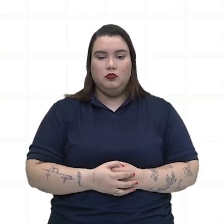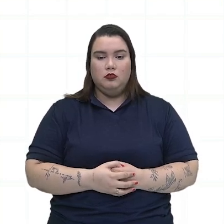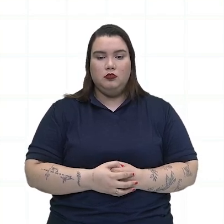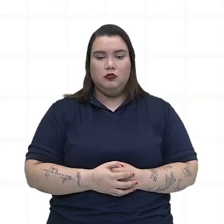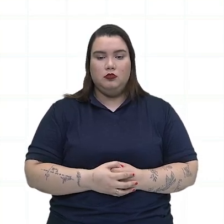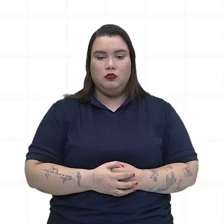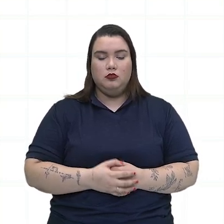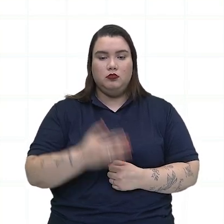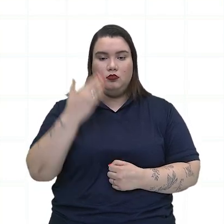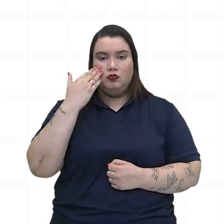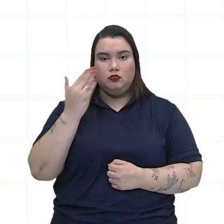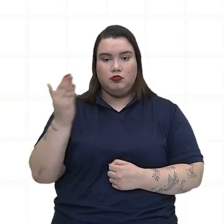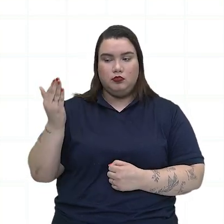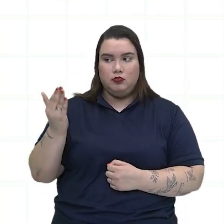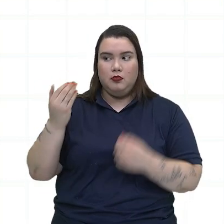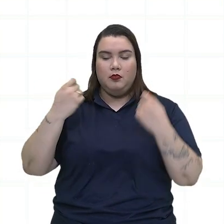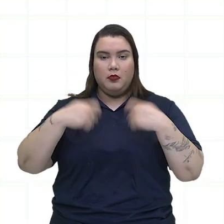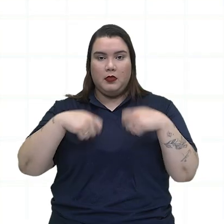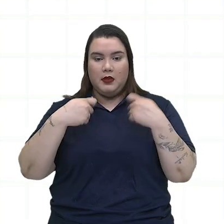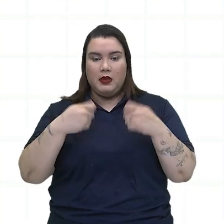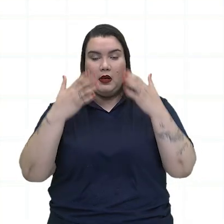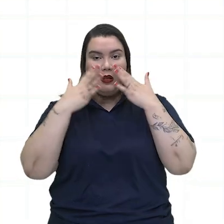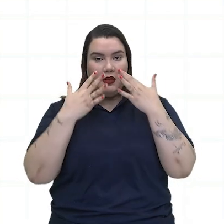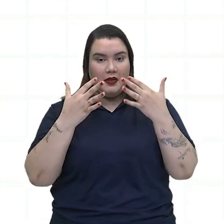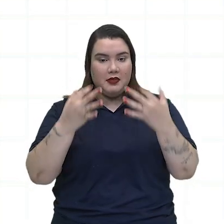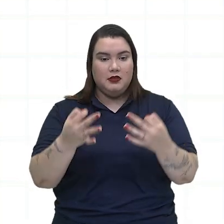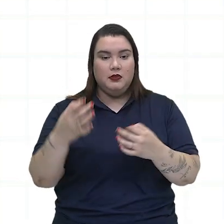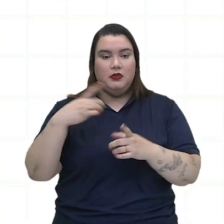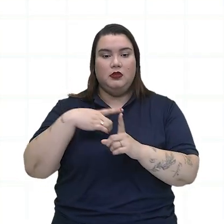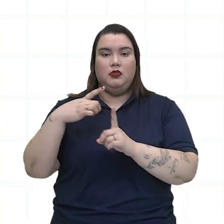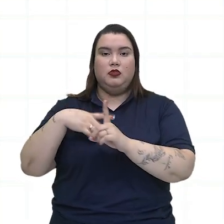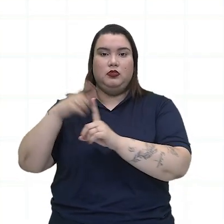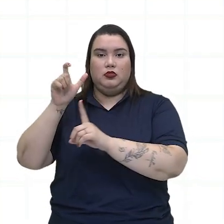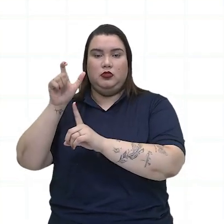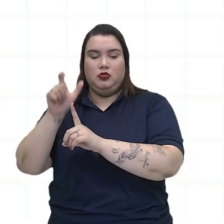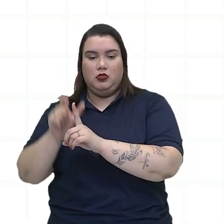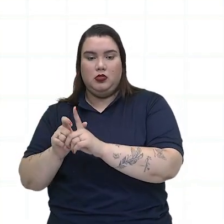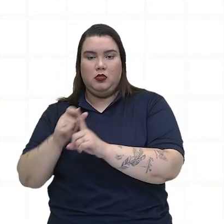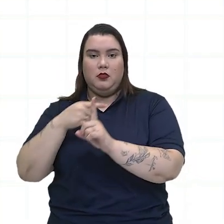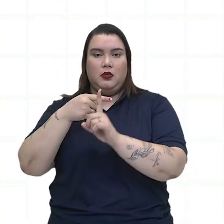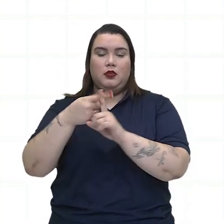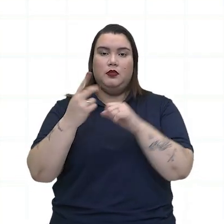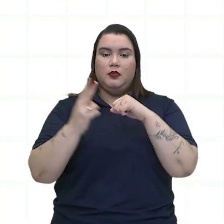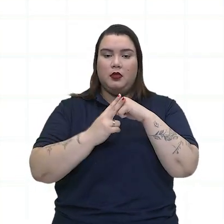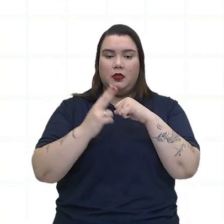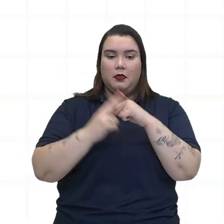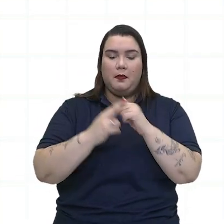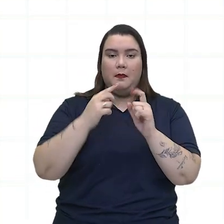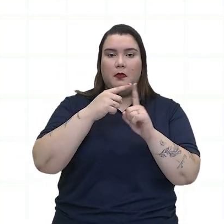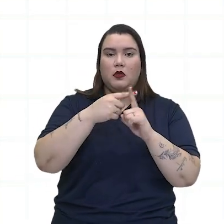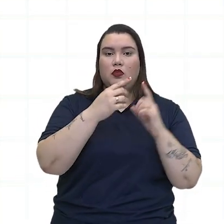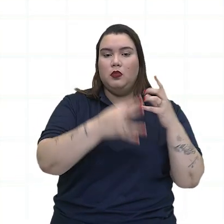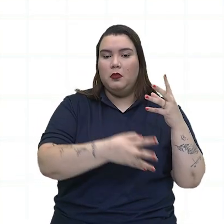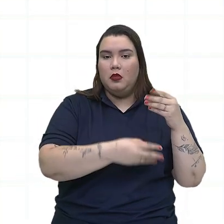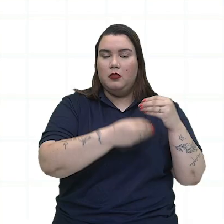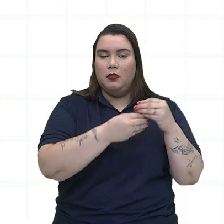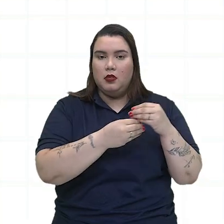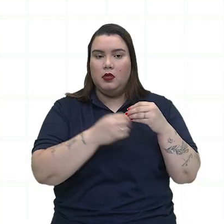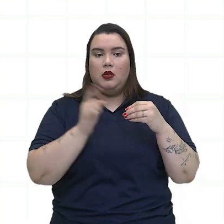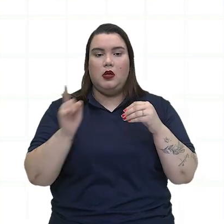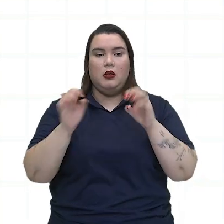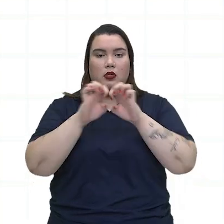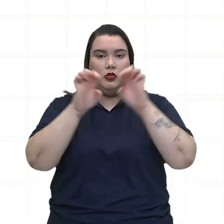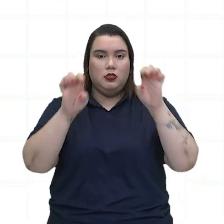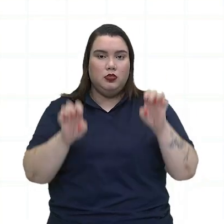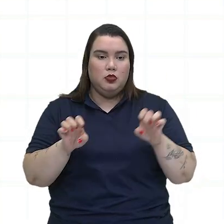Então, olha só. Prestem bastante atenção que aqui tem o sujeito, o verbo e o complemento. Estamos falando